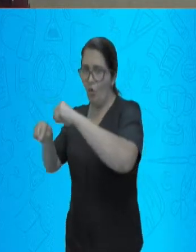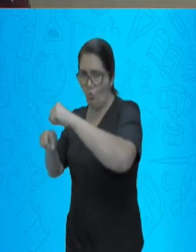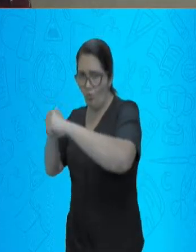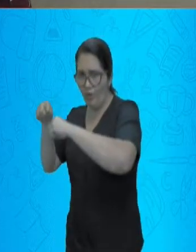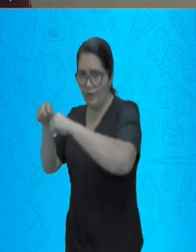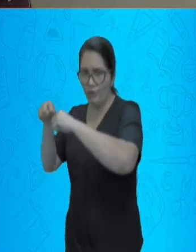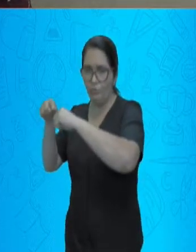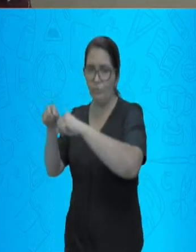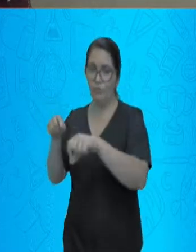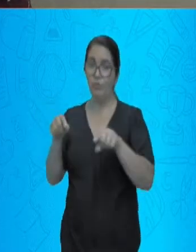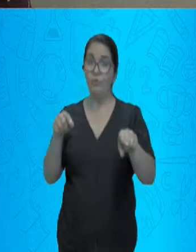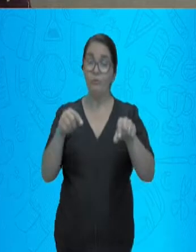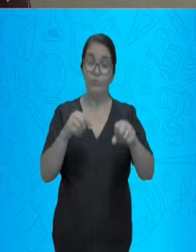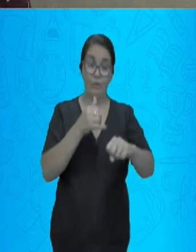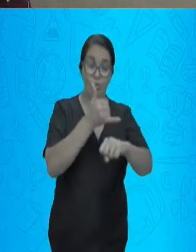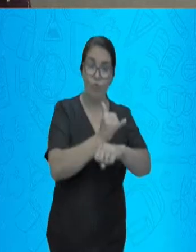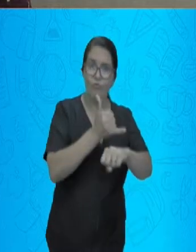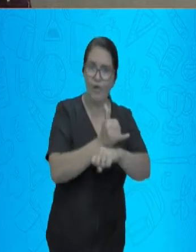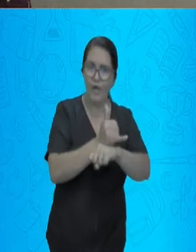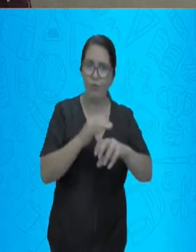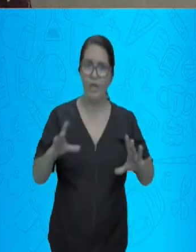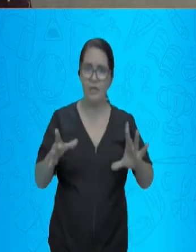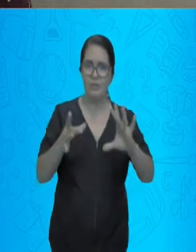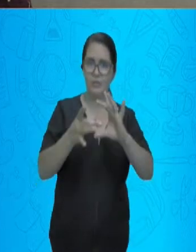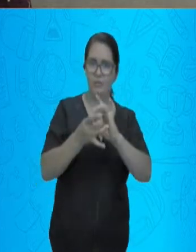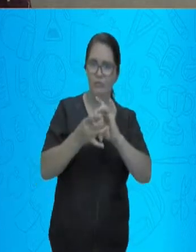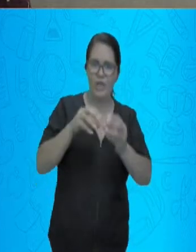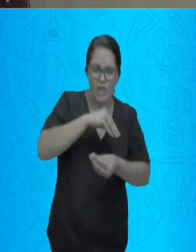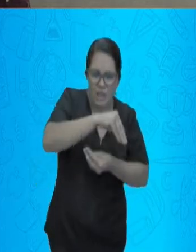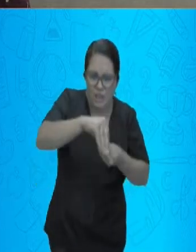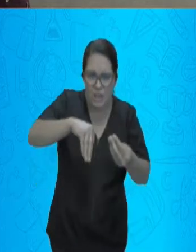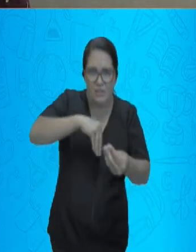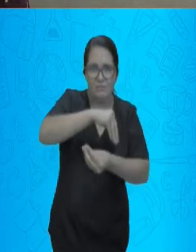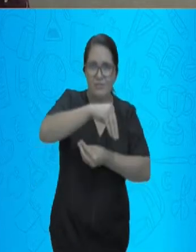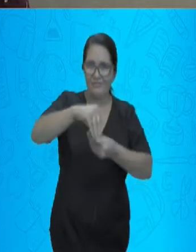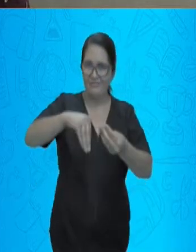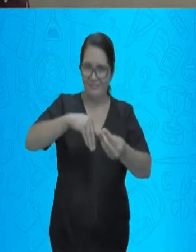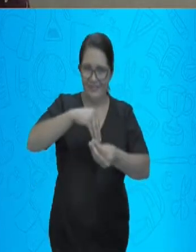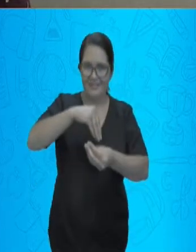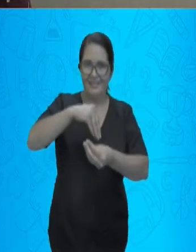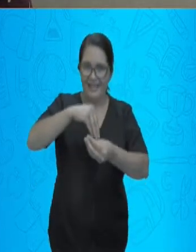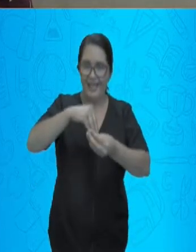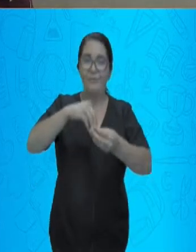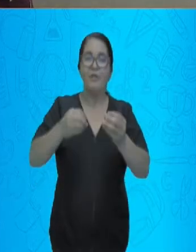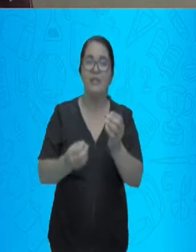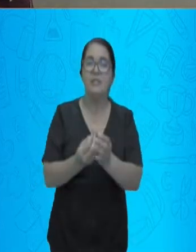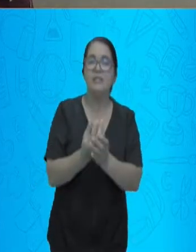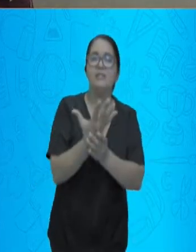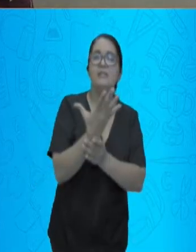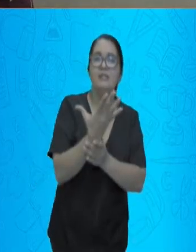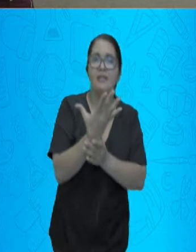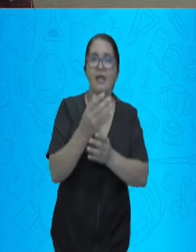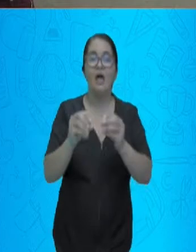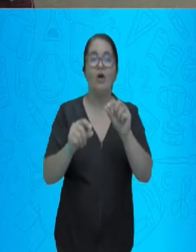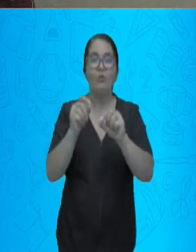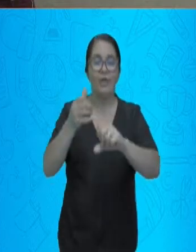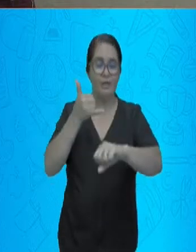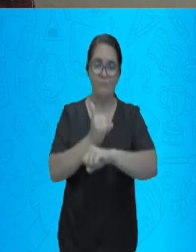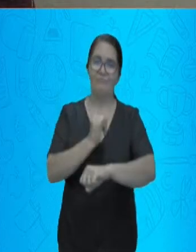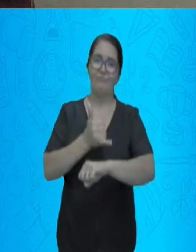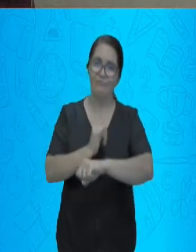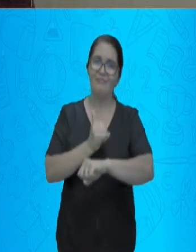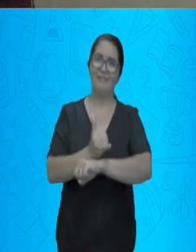Oxigênio. Oxigênio, abundante também na atmosfera, indispensável para a nossa